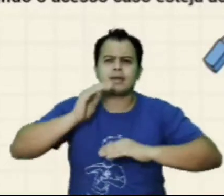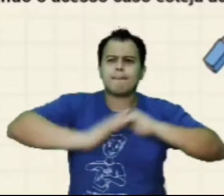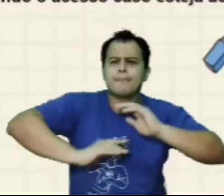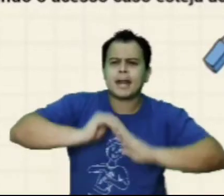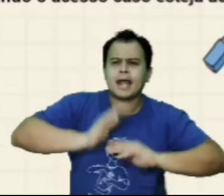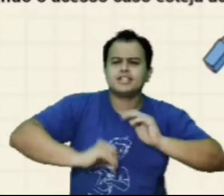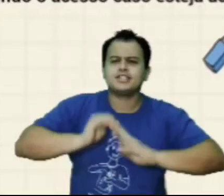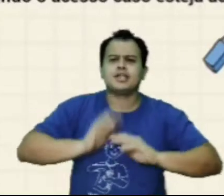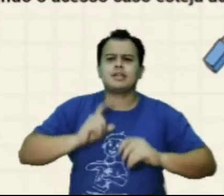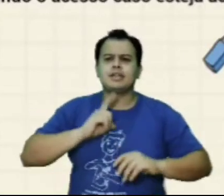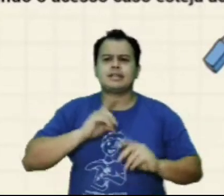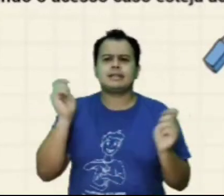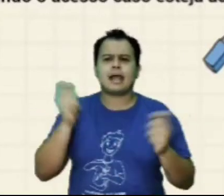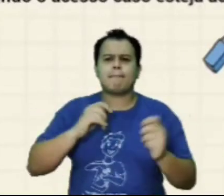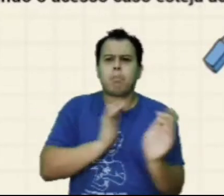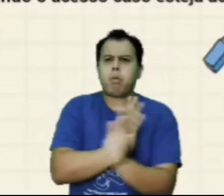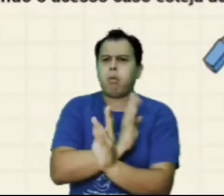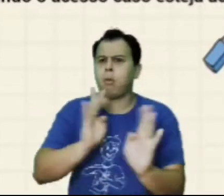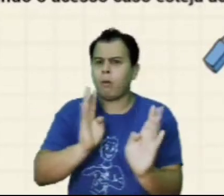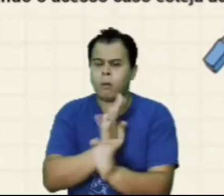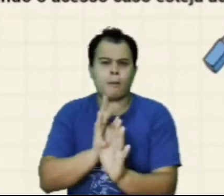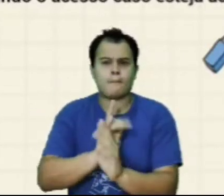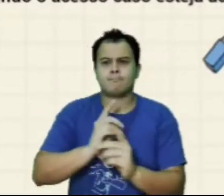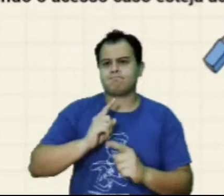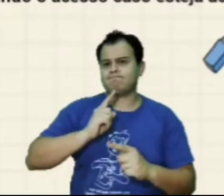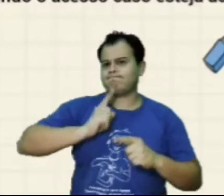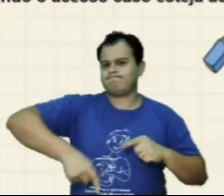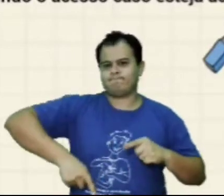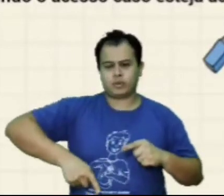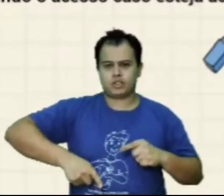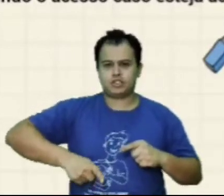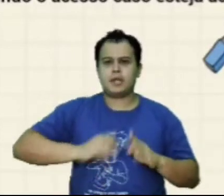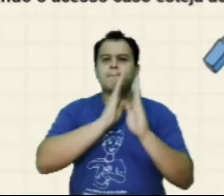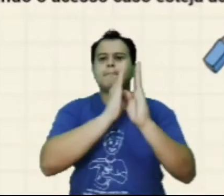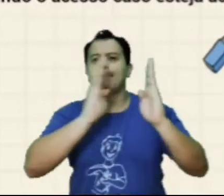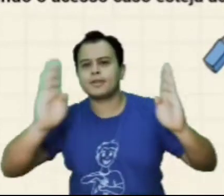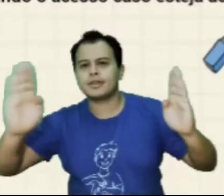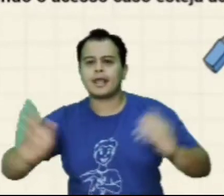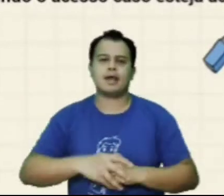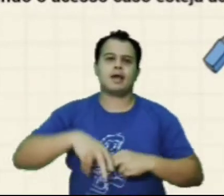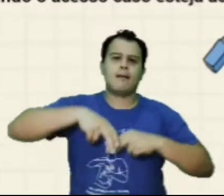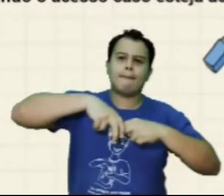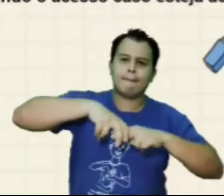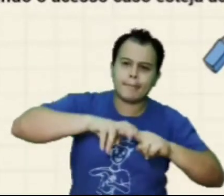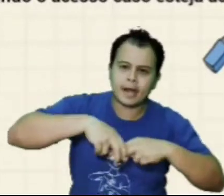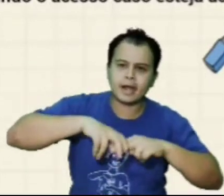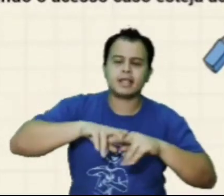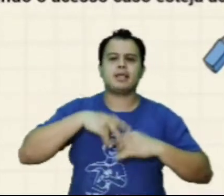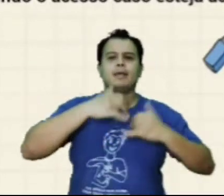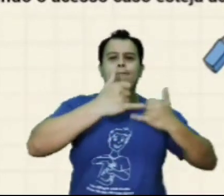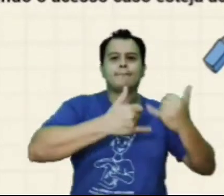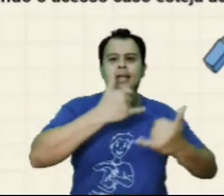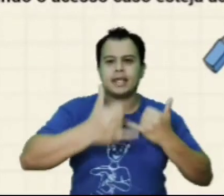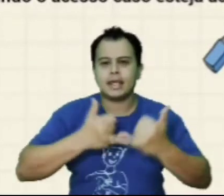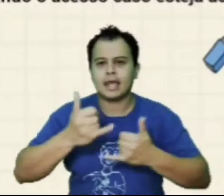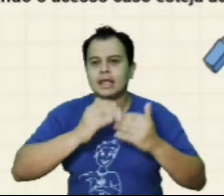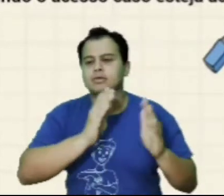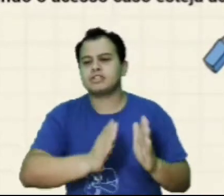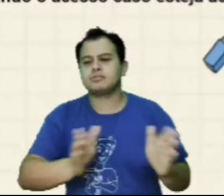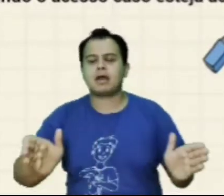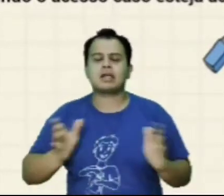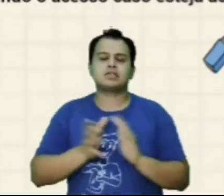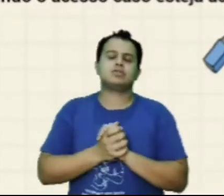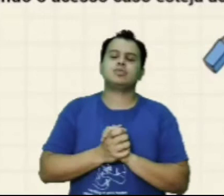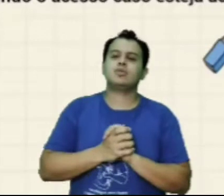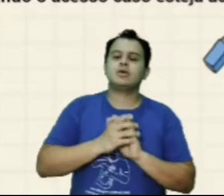Parque, brinquedoteca, informática, biblioteca, tudo absolutamente fechado. Jogos que a gente tem lá nos